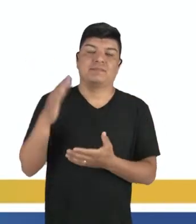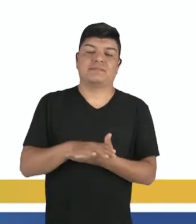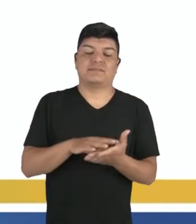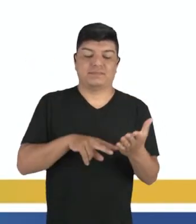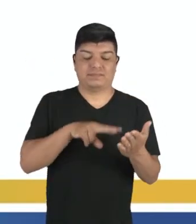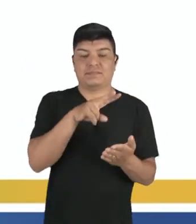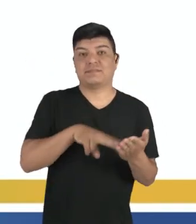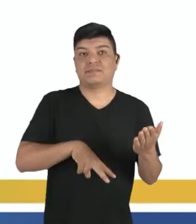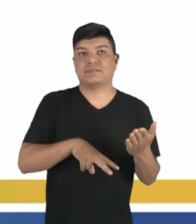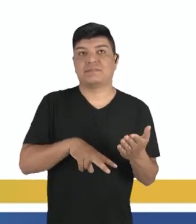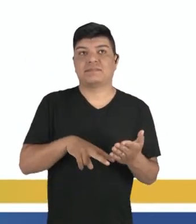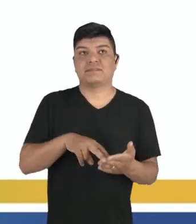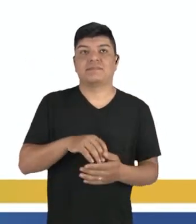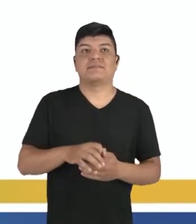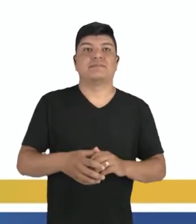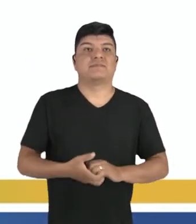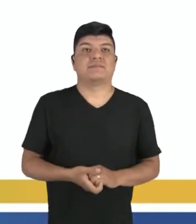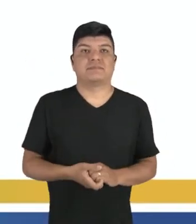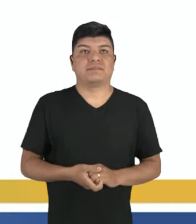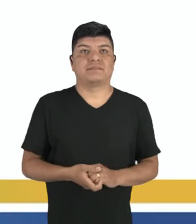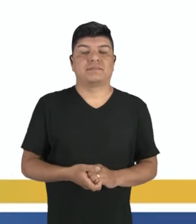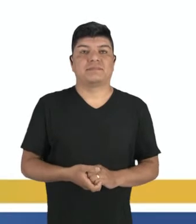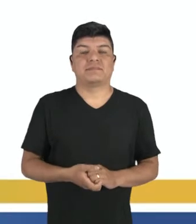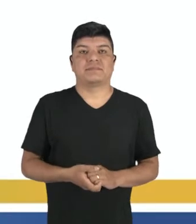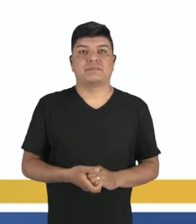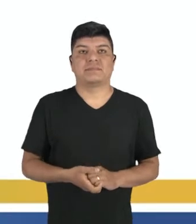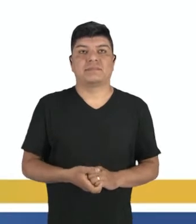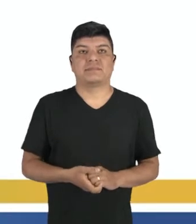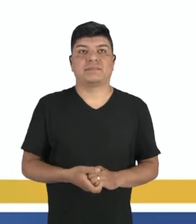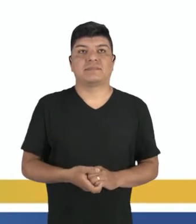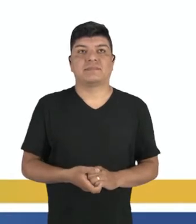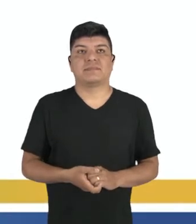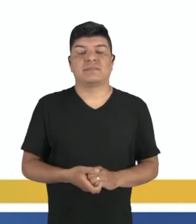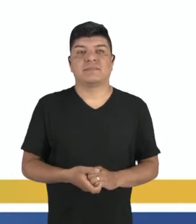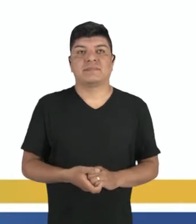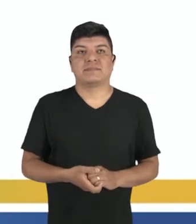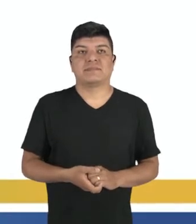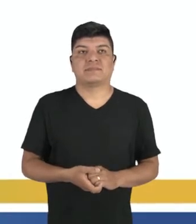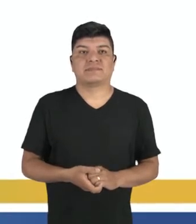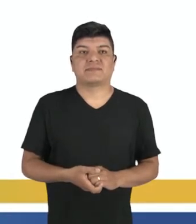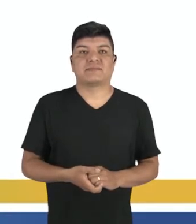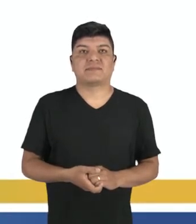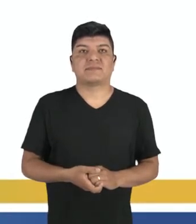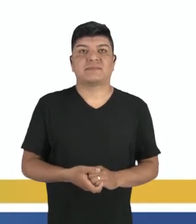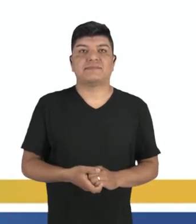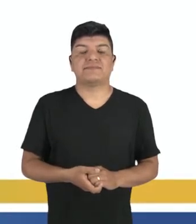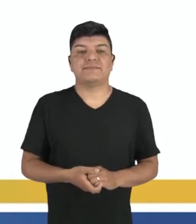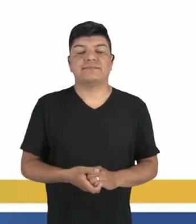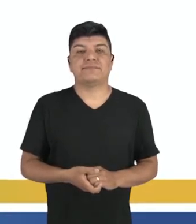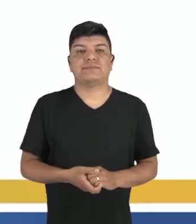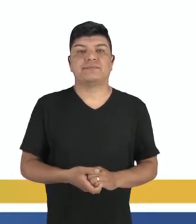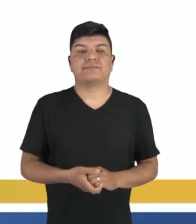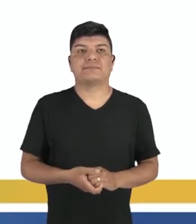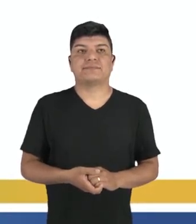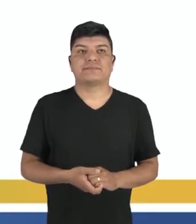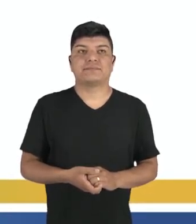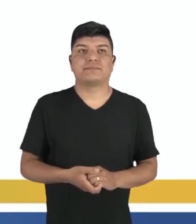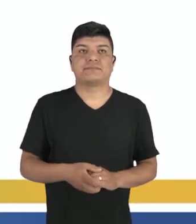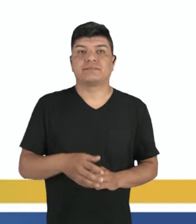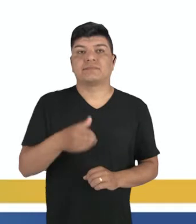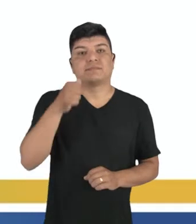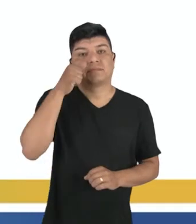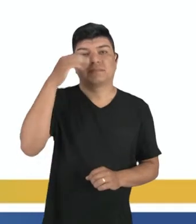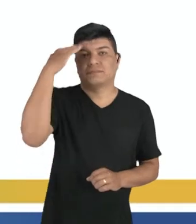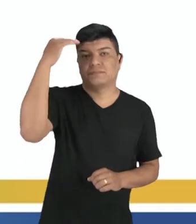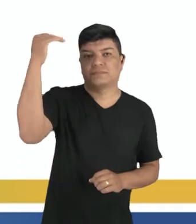pouquinho. Jennifer López introduz o idioma espanhol por primeira vez na toma de possessão de um presidente dos Estados Unidos, né? Ou seja,